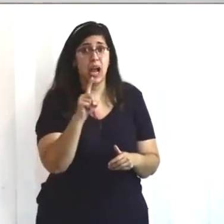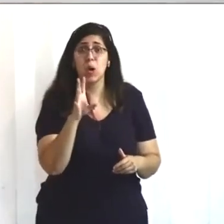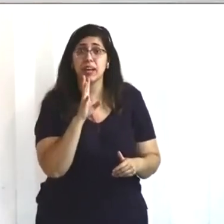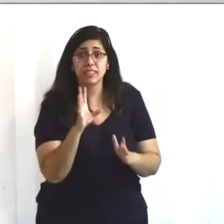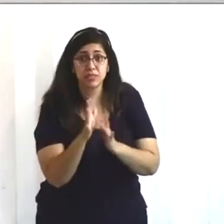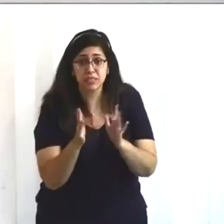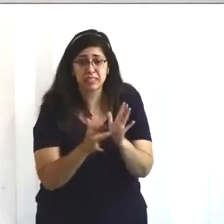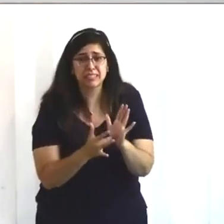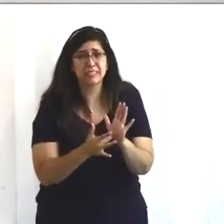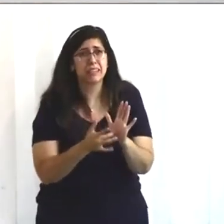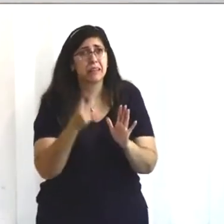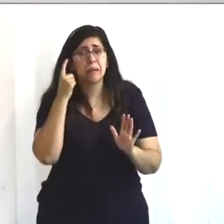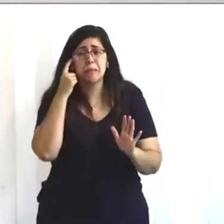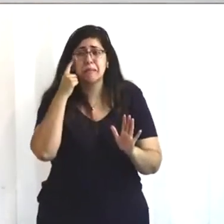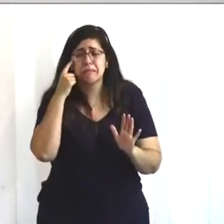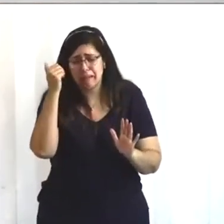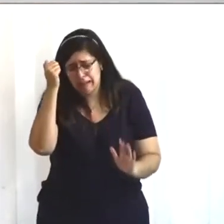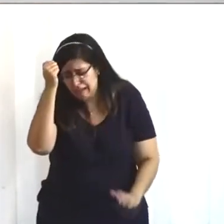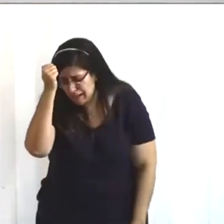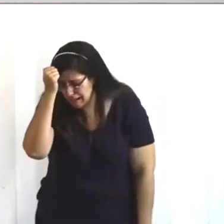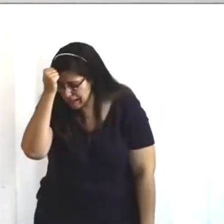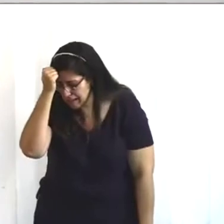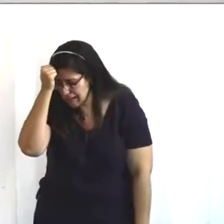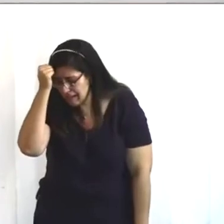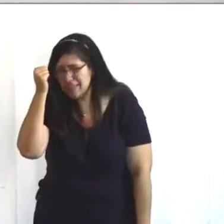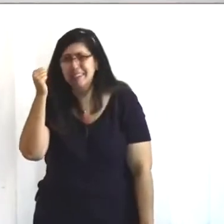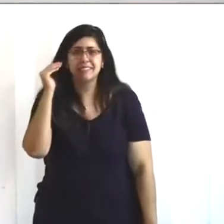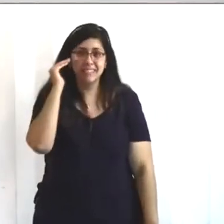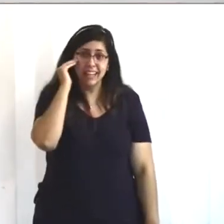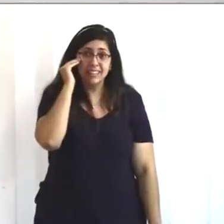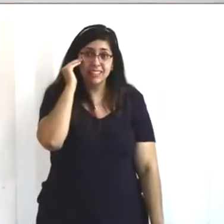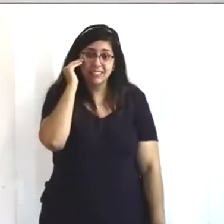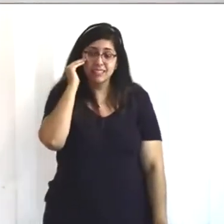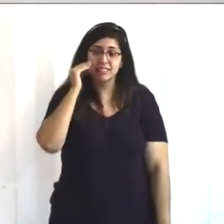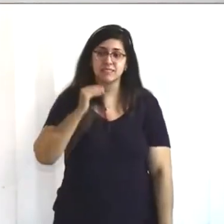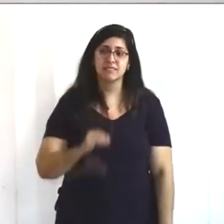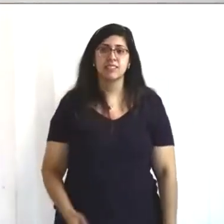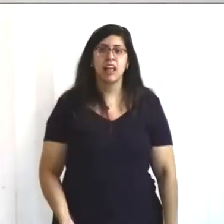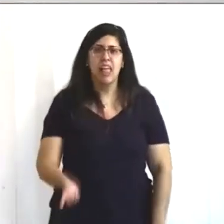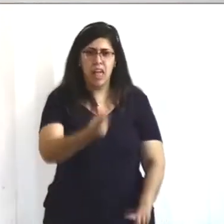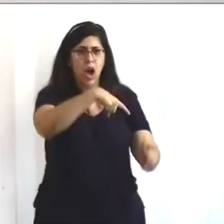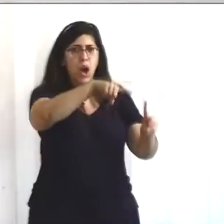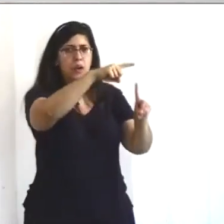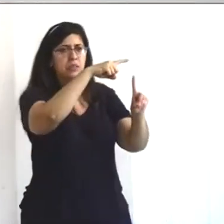romanos, ele está falando de gente que tinha a palavra decorada.